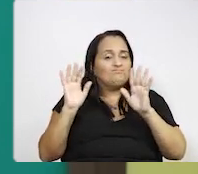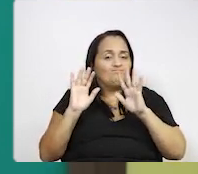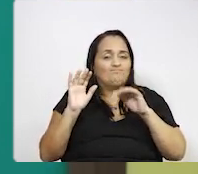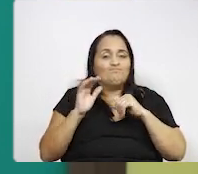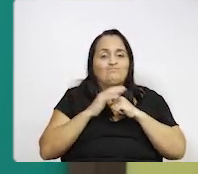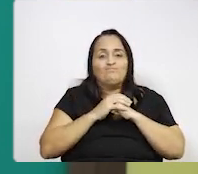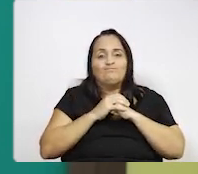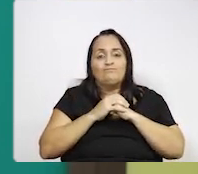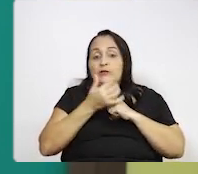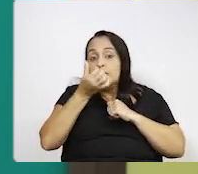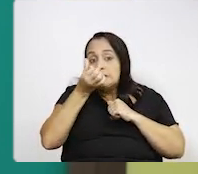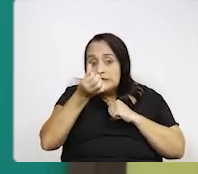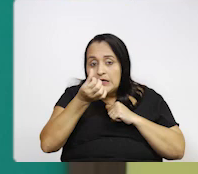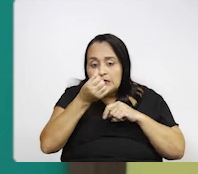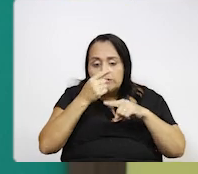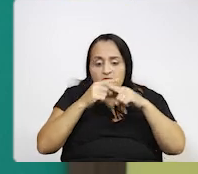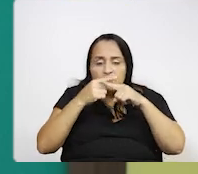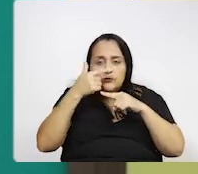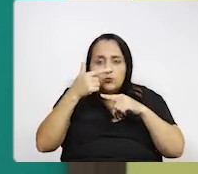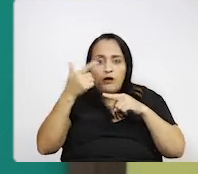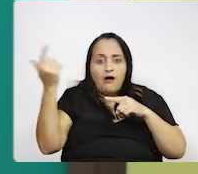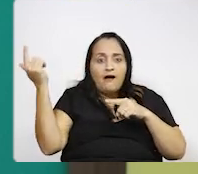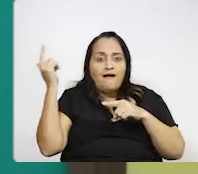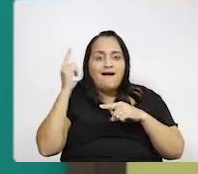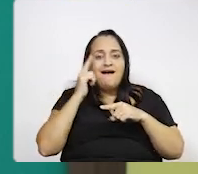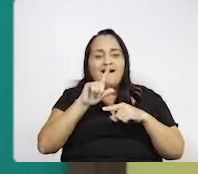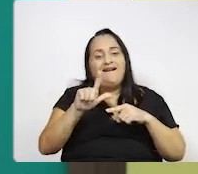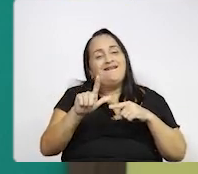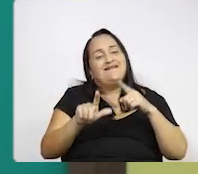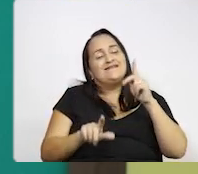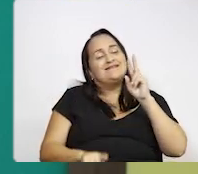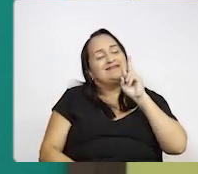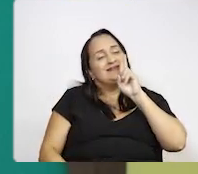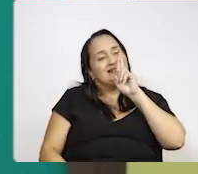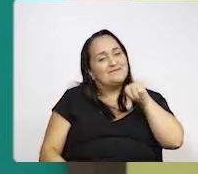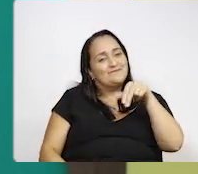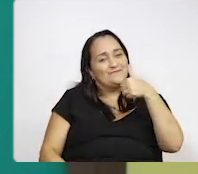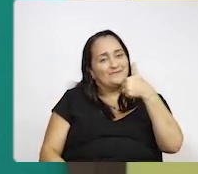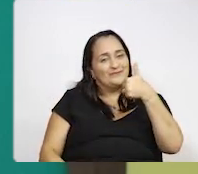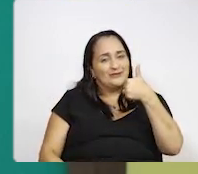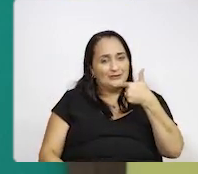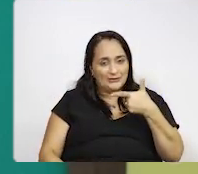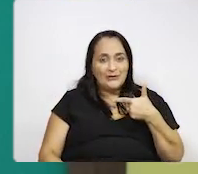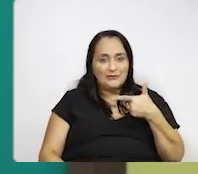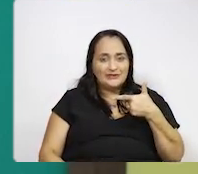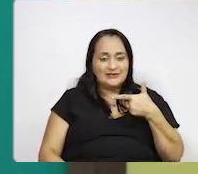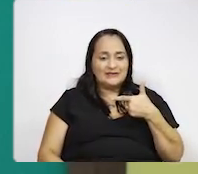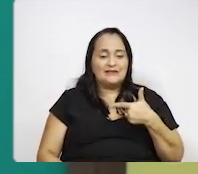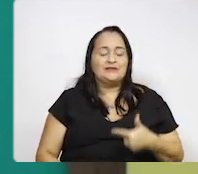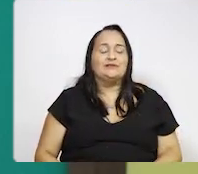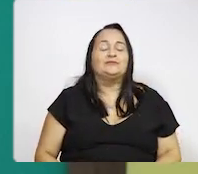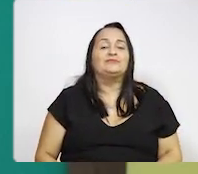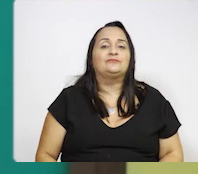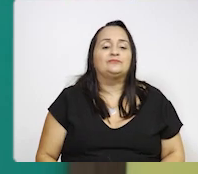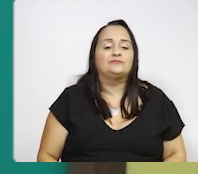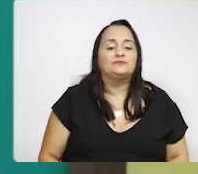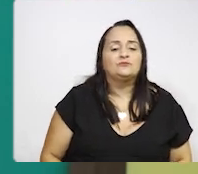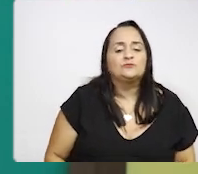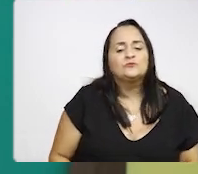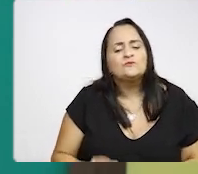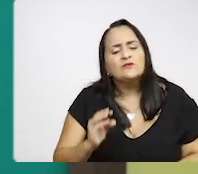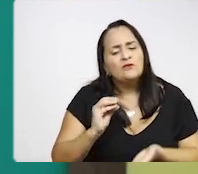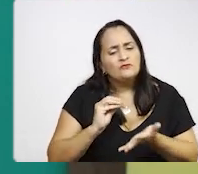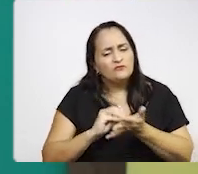6 vezes 2 dá exatamente 12. Então, 6 vezes 2,